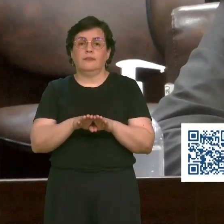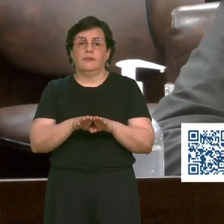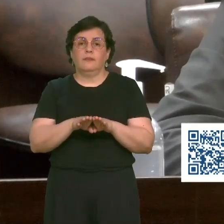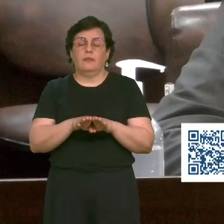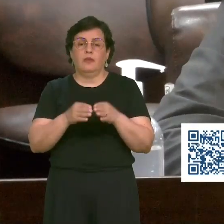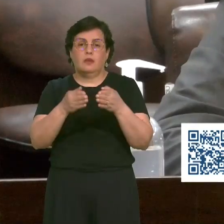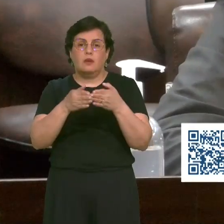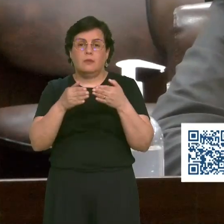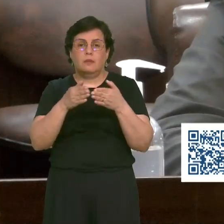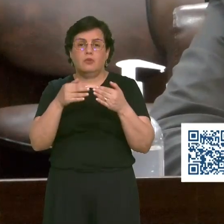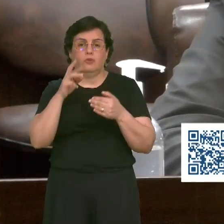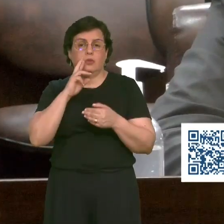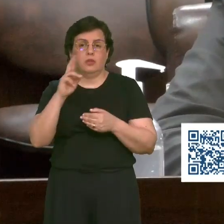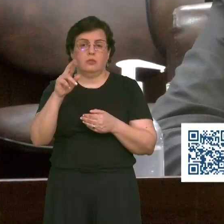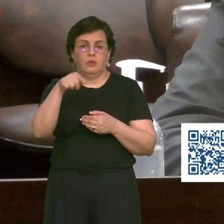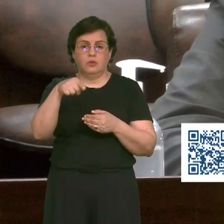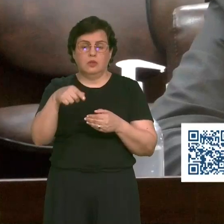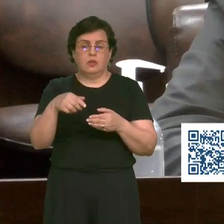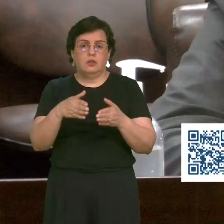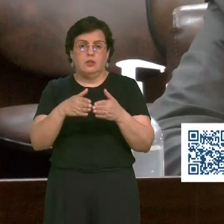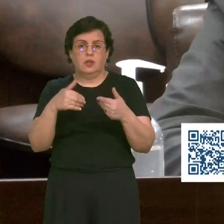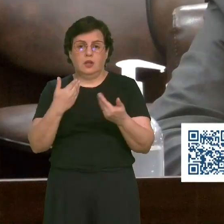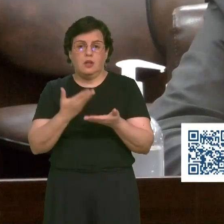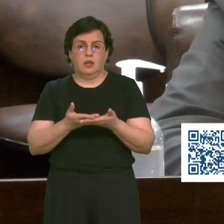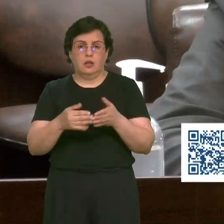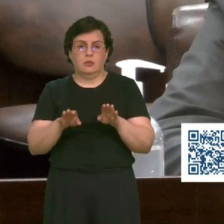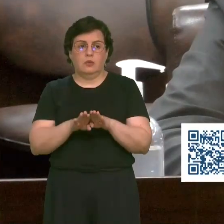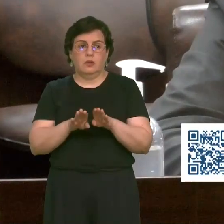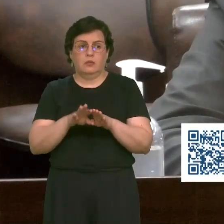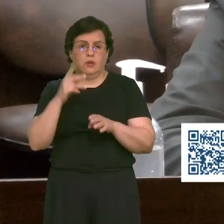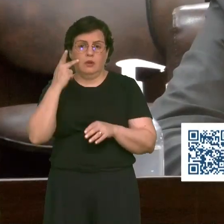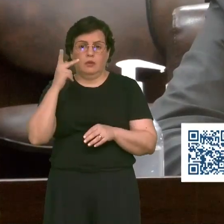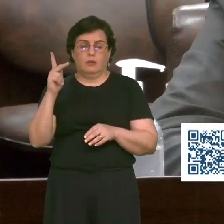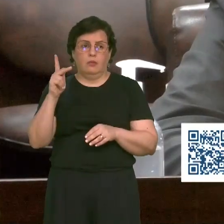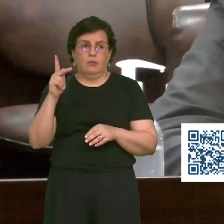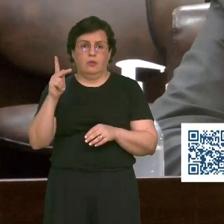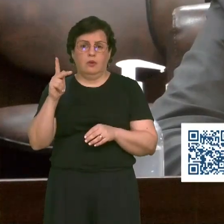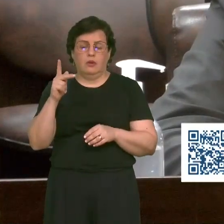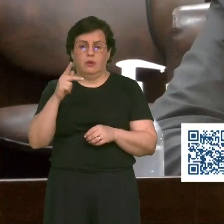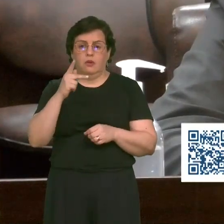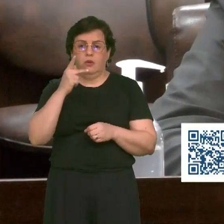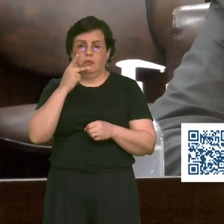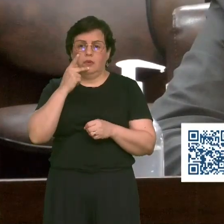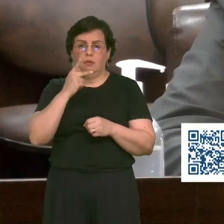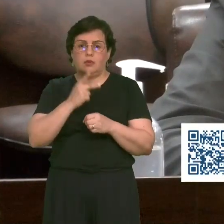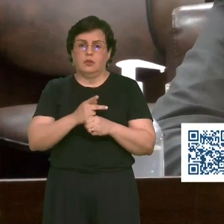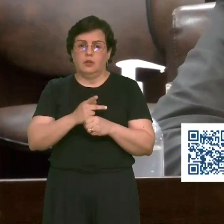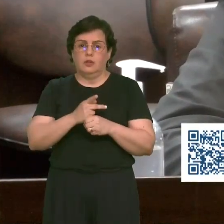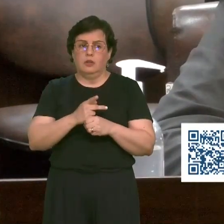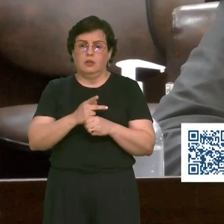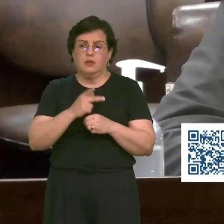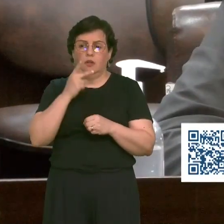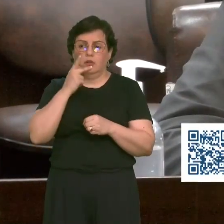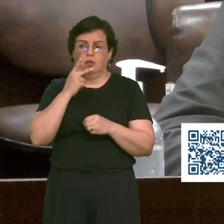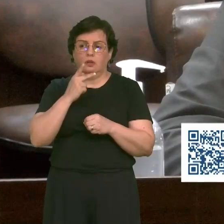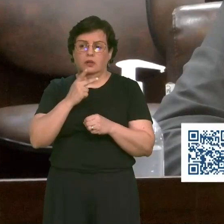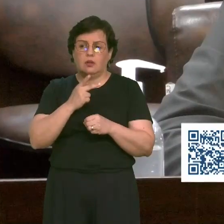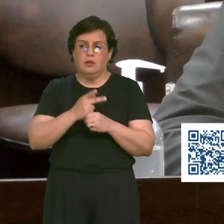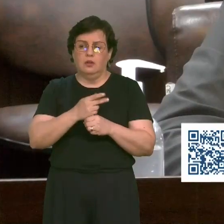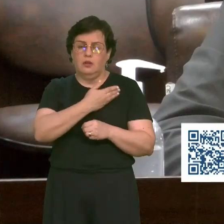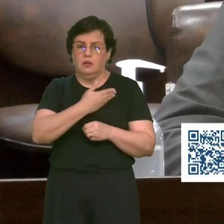solicitar resposta desse requerimento também ao promotor público com todas as informações